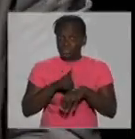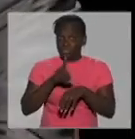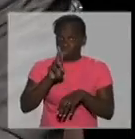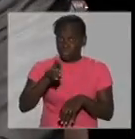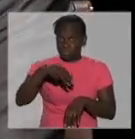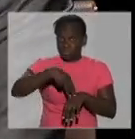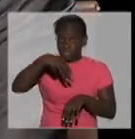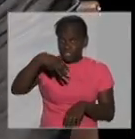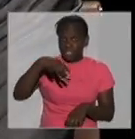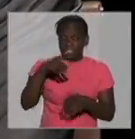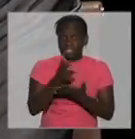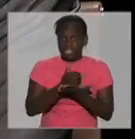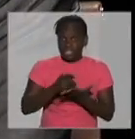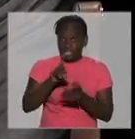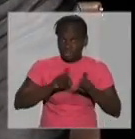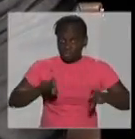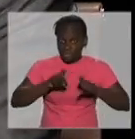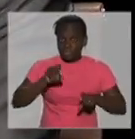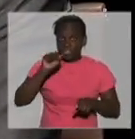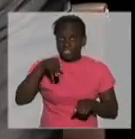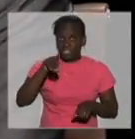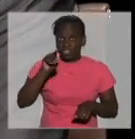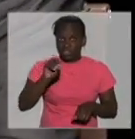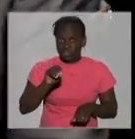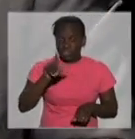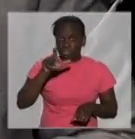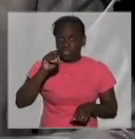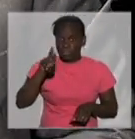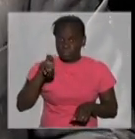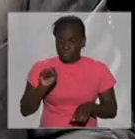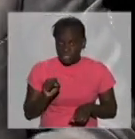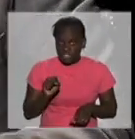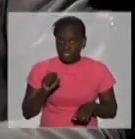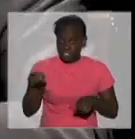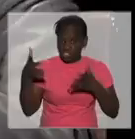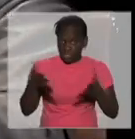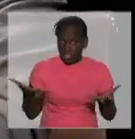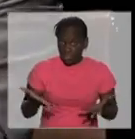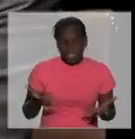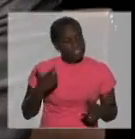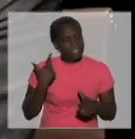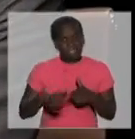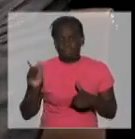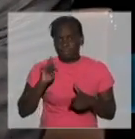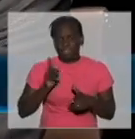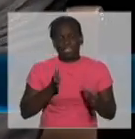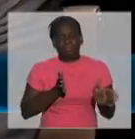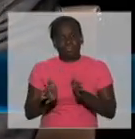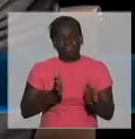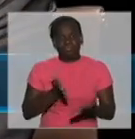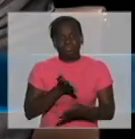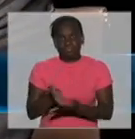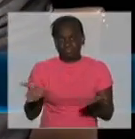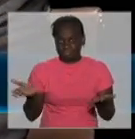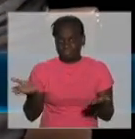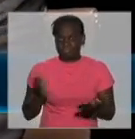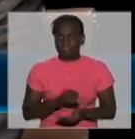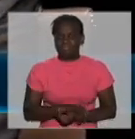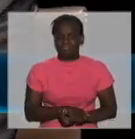com o doutorando e mestre em design Sandro Lopes, e se você chegou agora, não tem problema. É só acessar